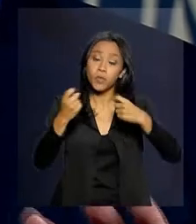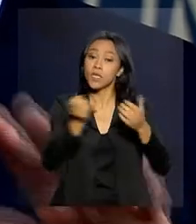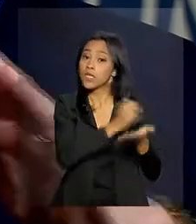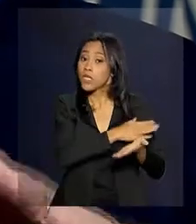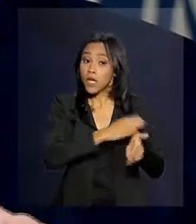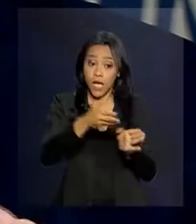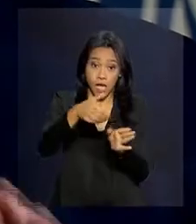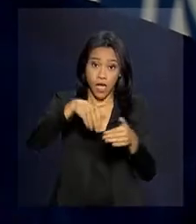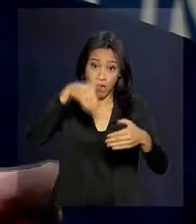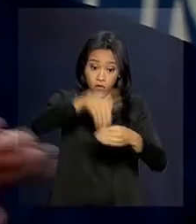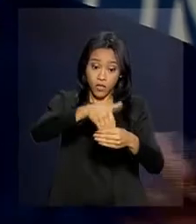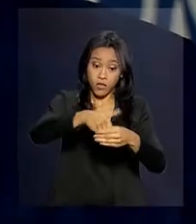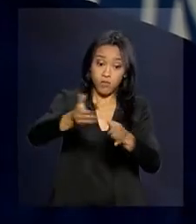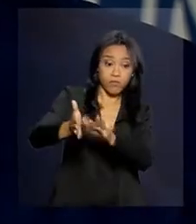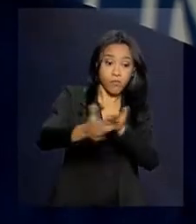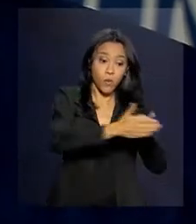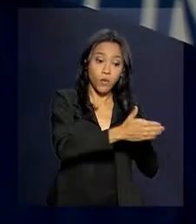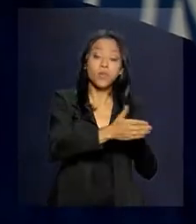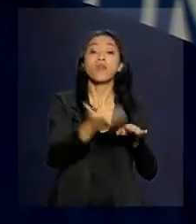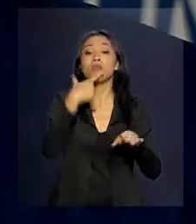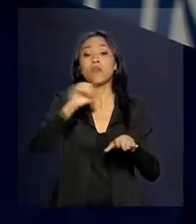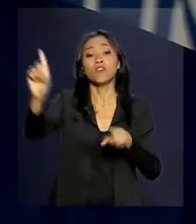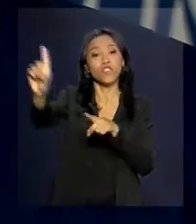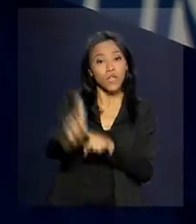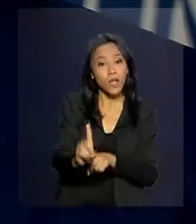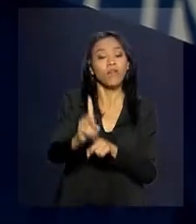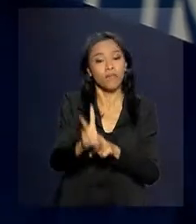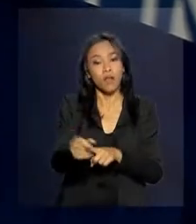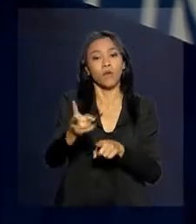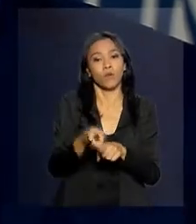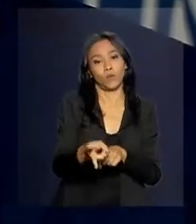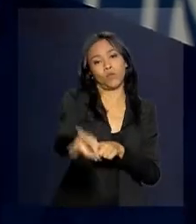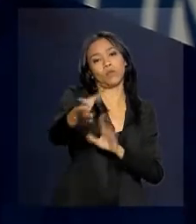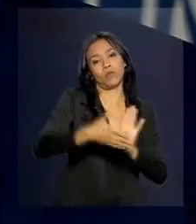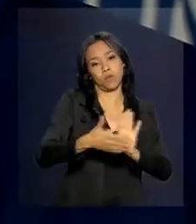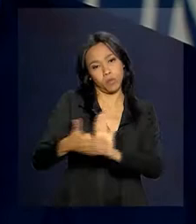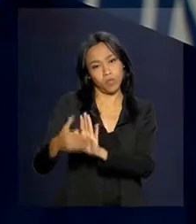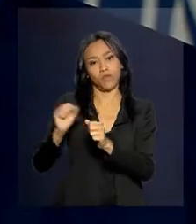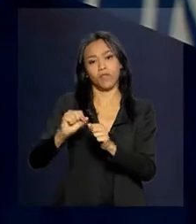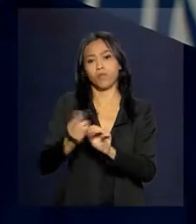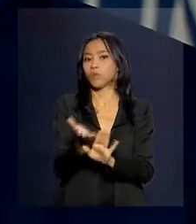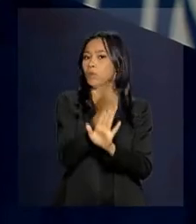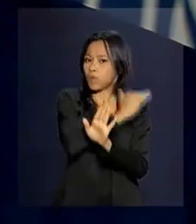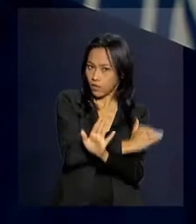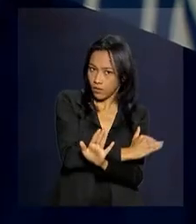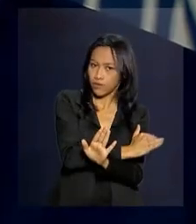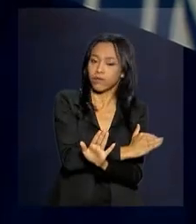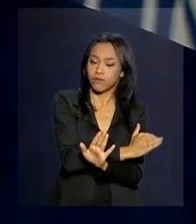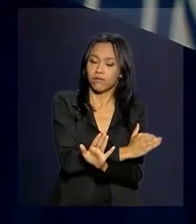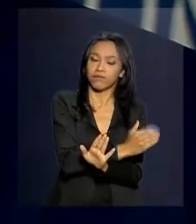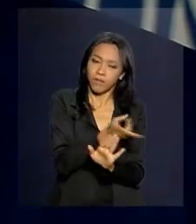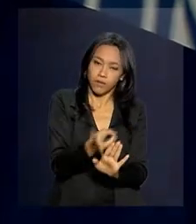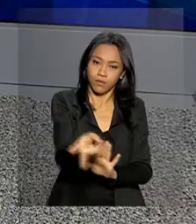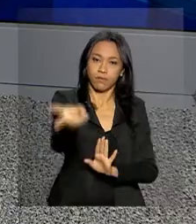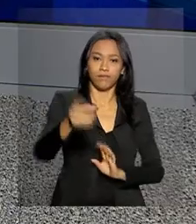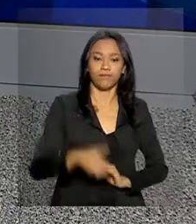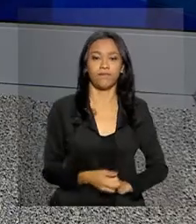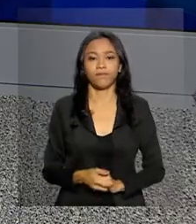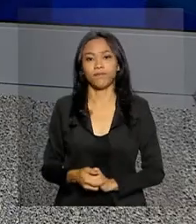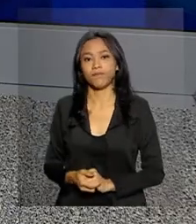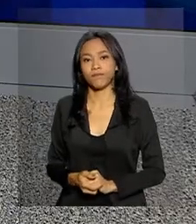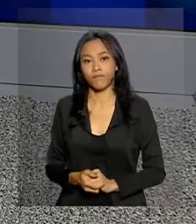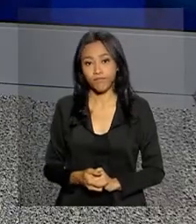quem chegar vai ter continuar com as reformas que nós fizemos no passado que terão terão o segmento